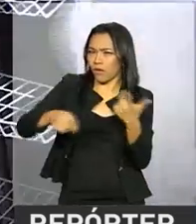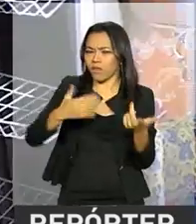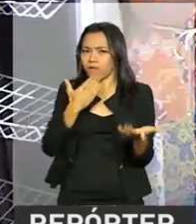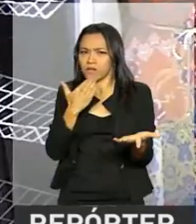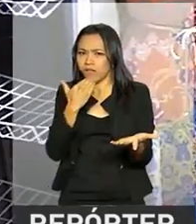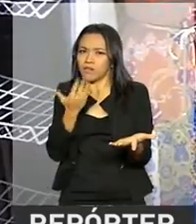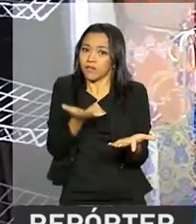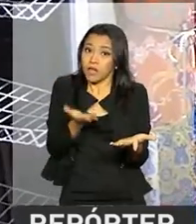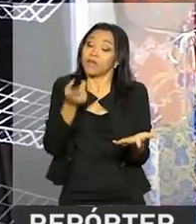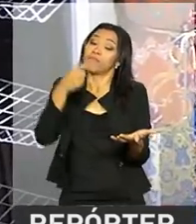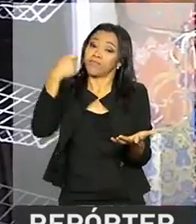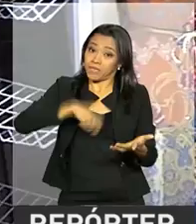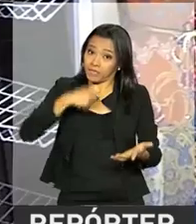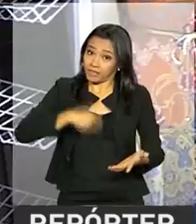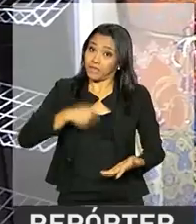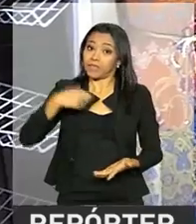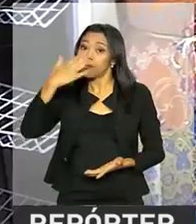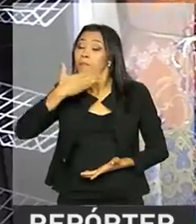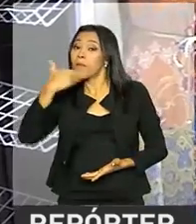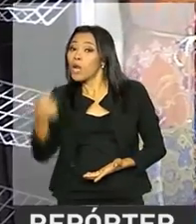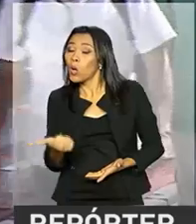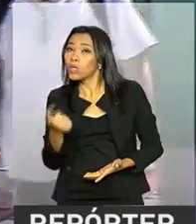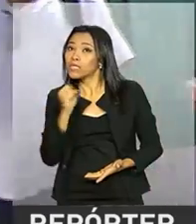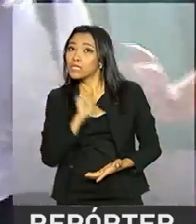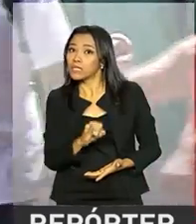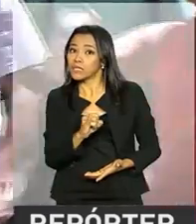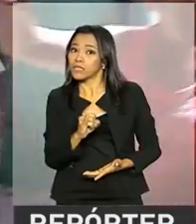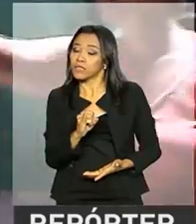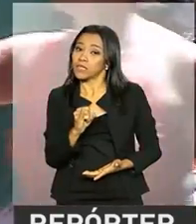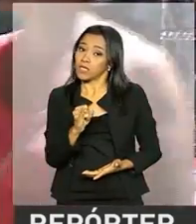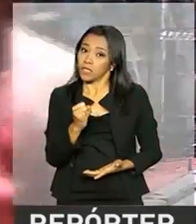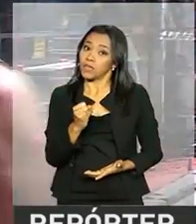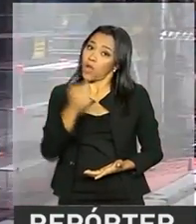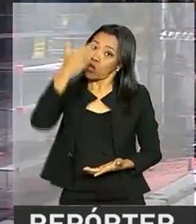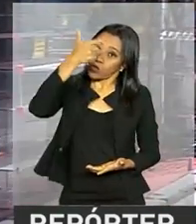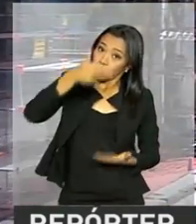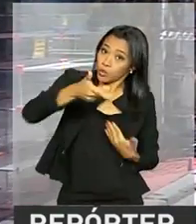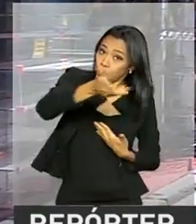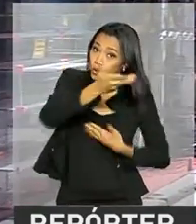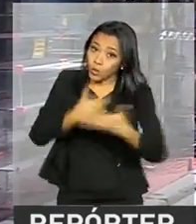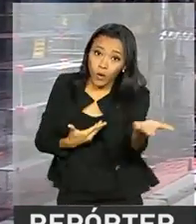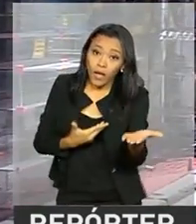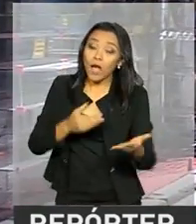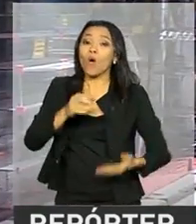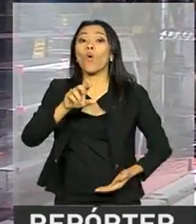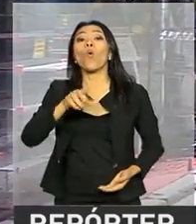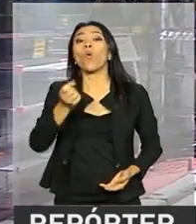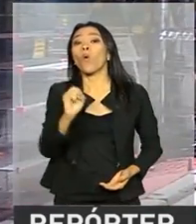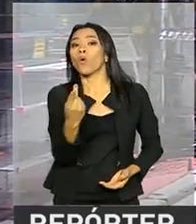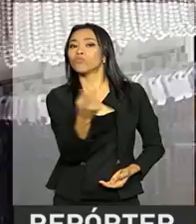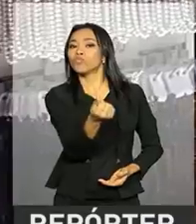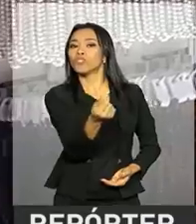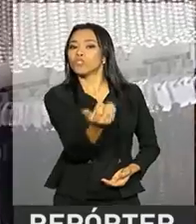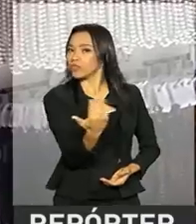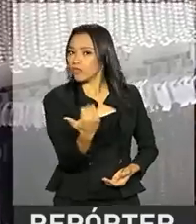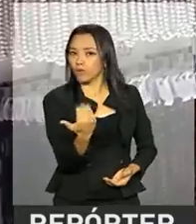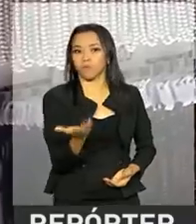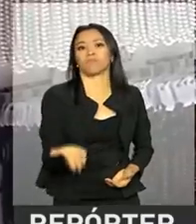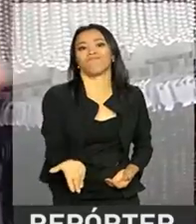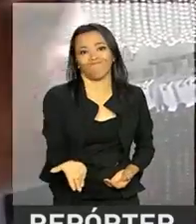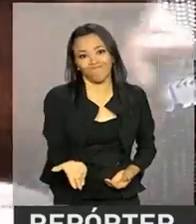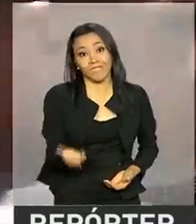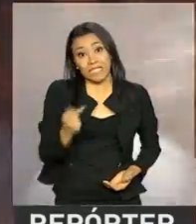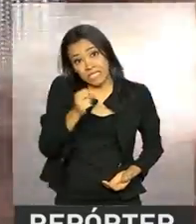cabe ao consumidor decidir o que é melhor para ele e pode pedir nova troca ou até ter o dinheiro de volta e se o